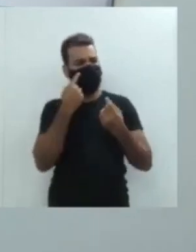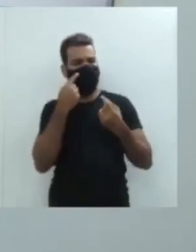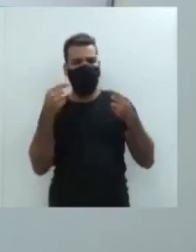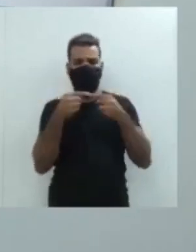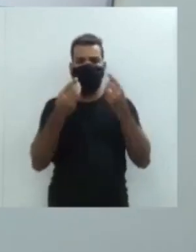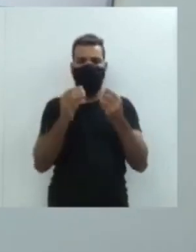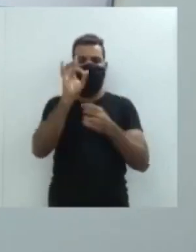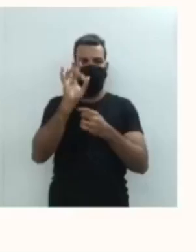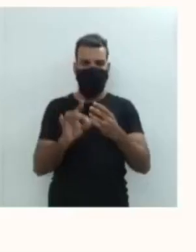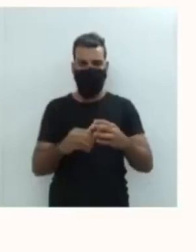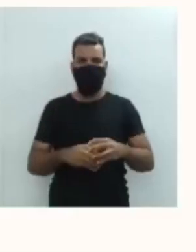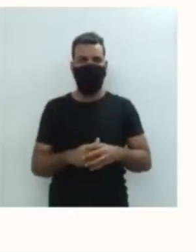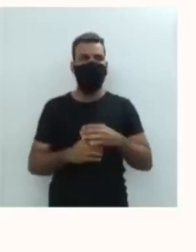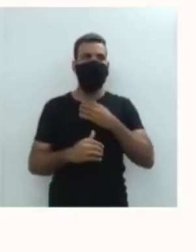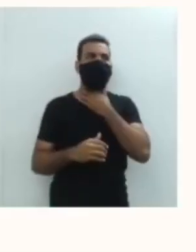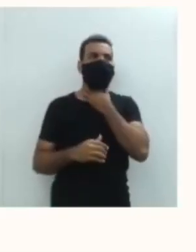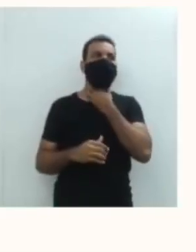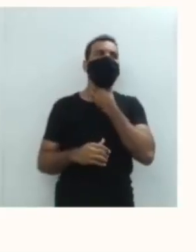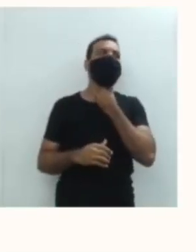melhor cada um deles